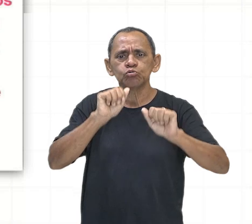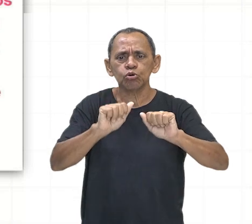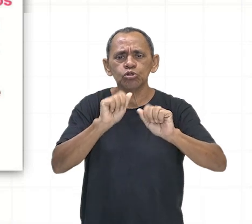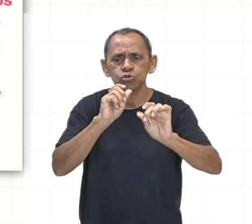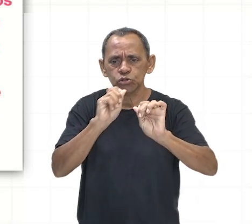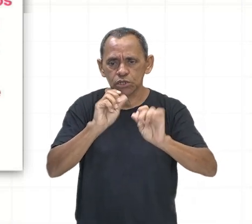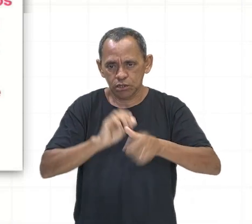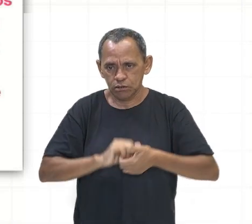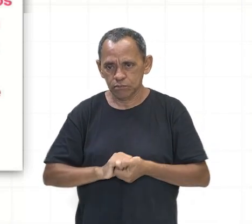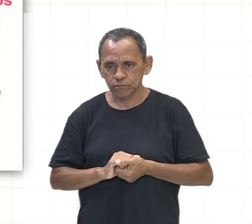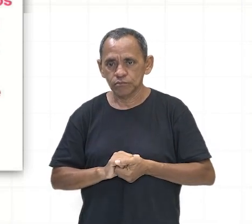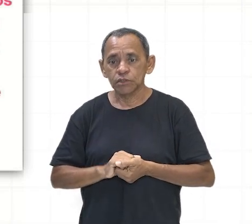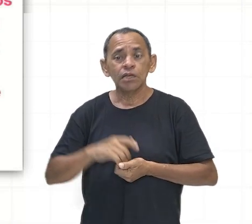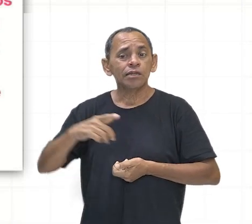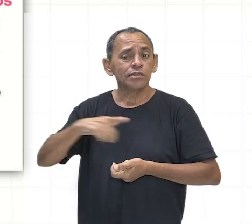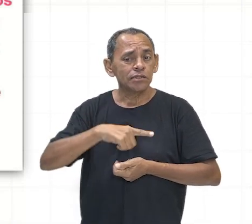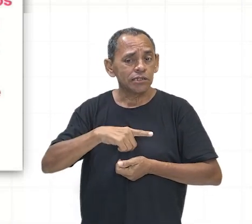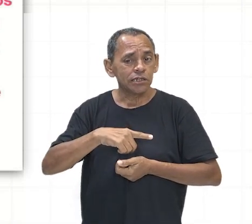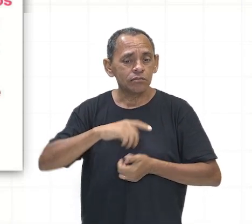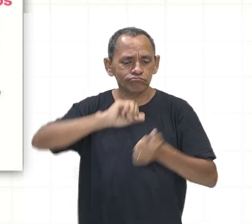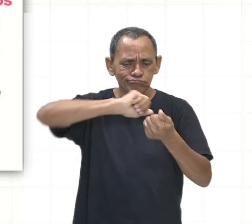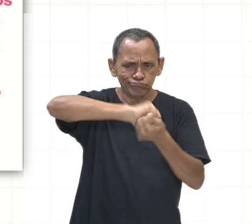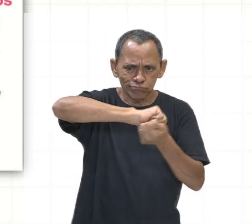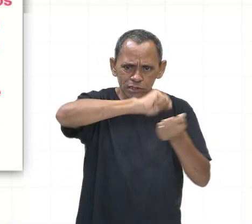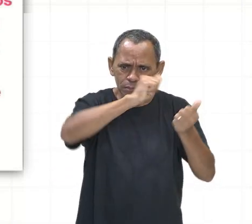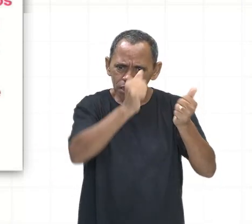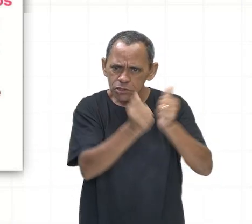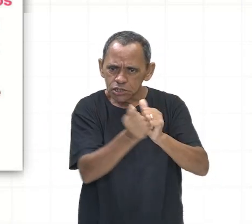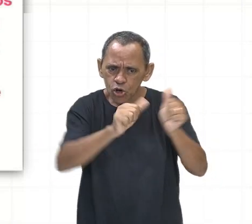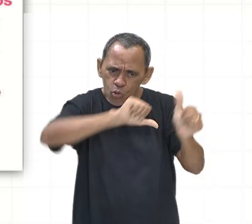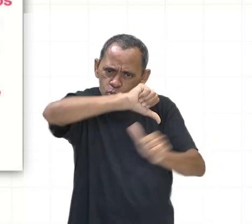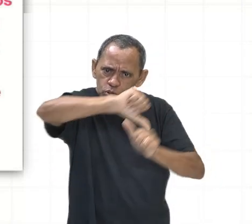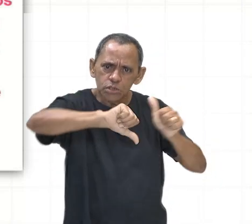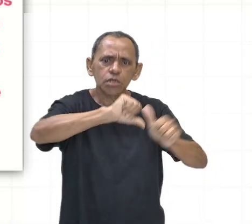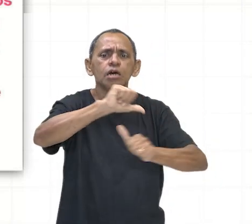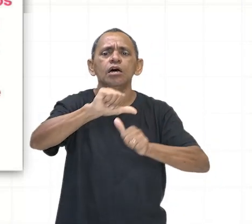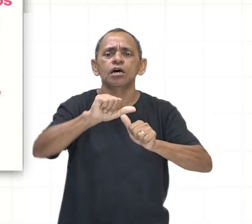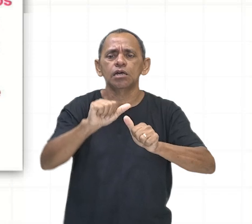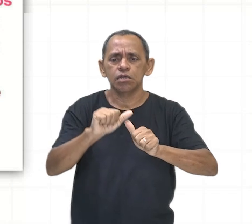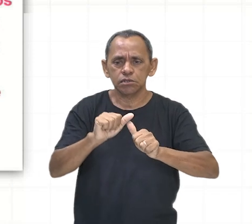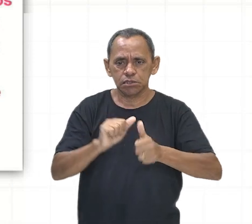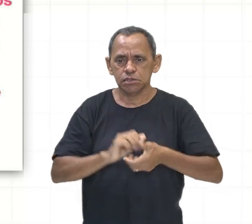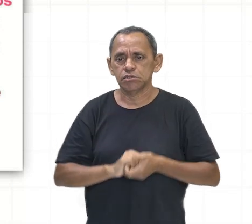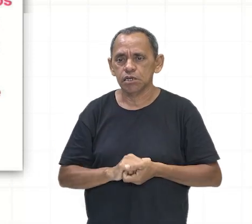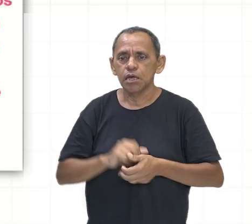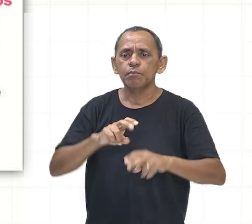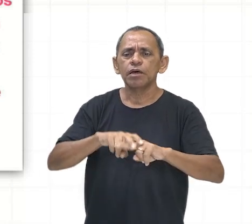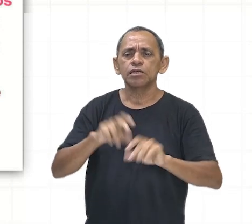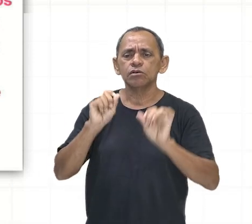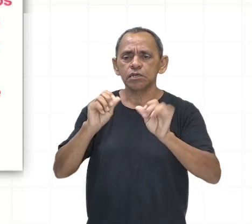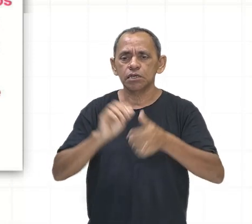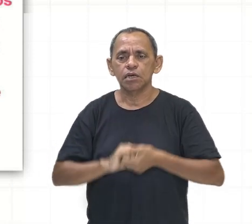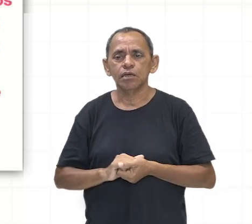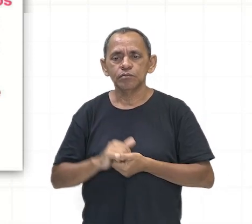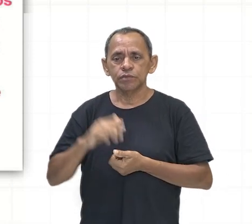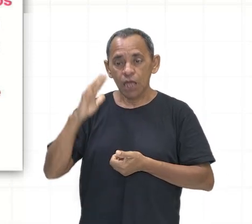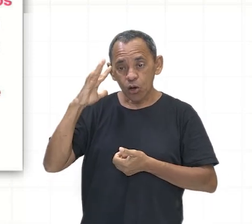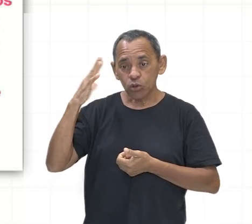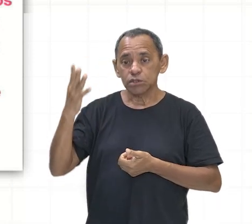fazer eventuais mudanças para que ocorra uma boa